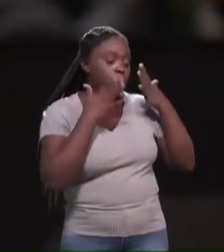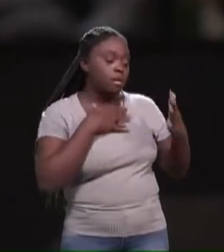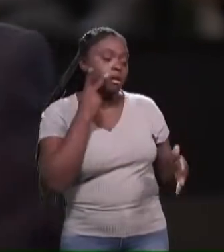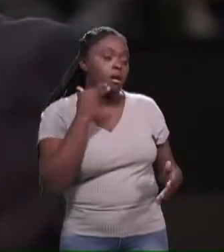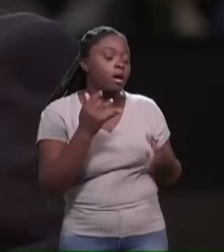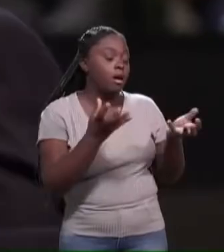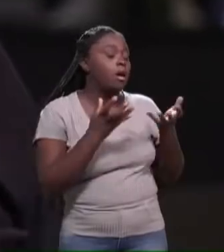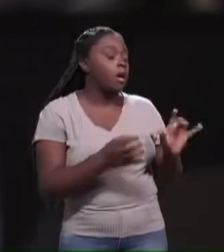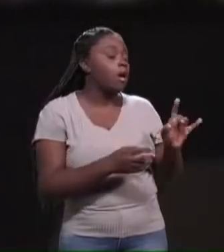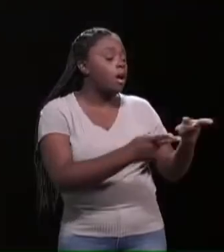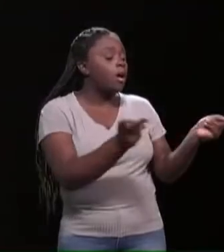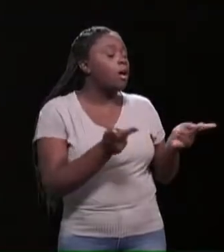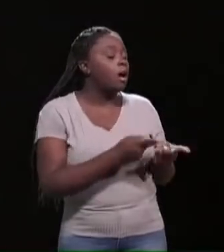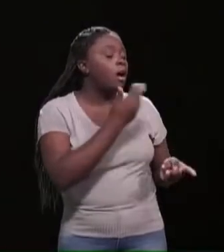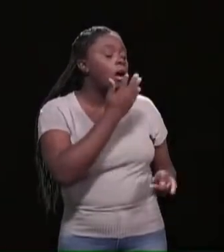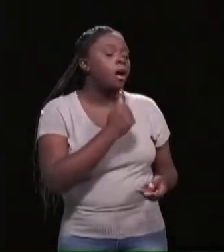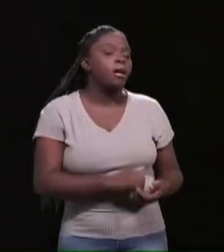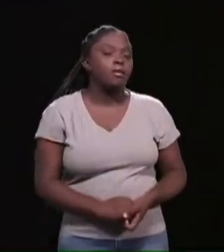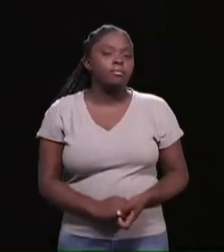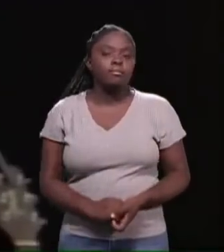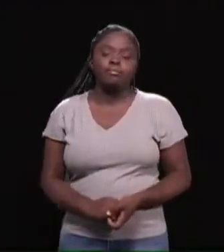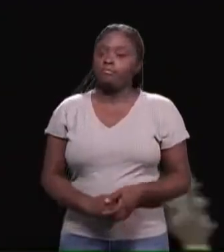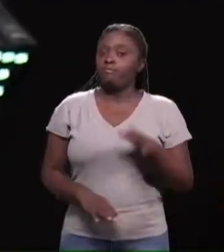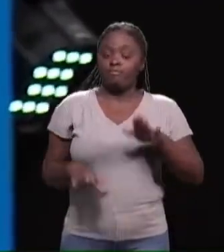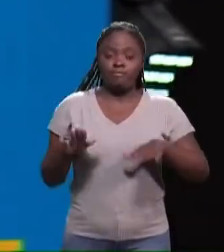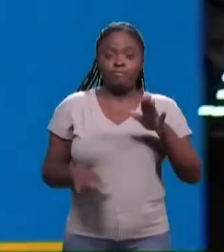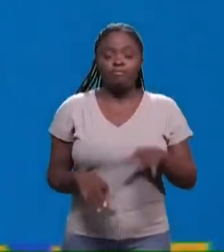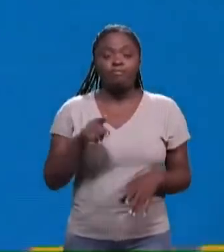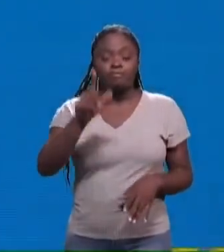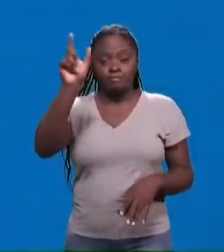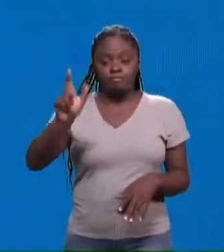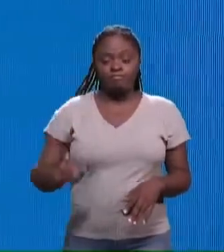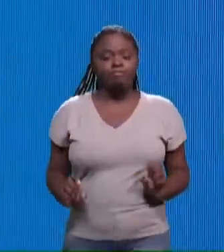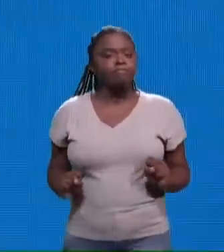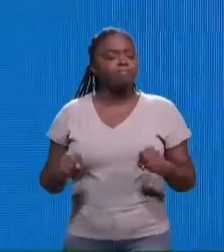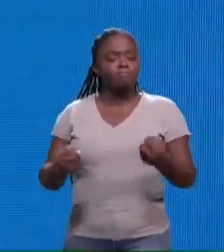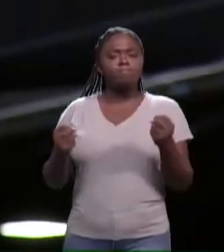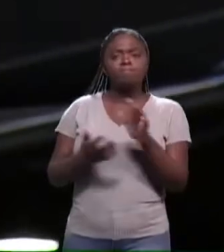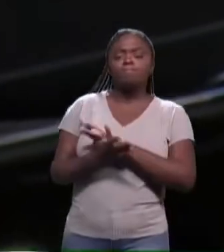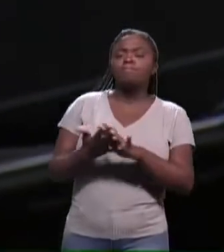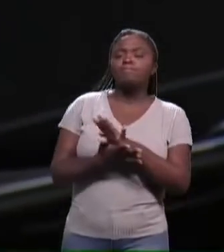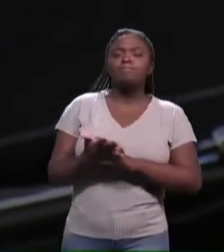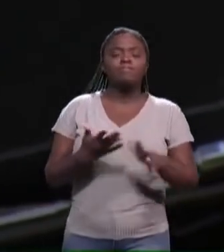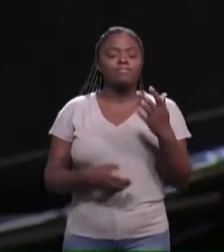comida. Quem sabe você é uma pessoa que você não resiste à mínima tentação.